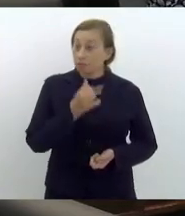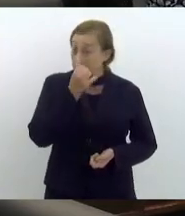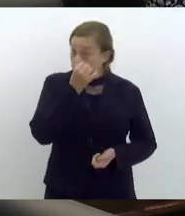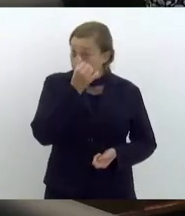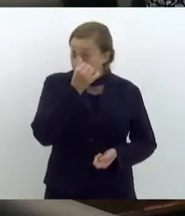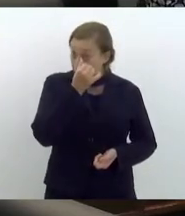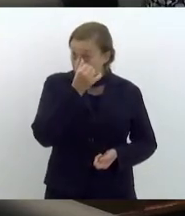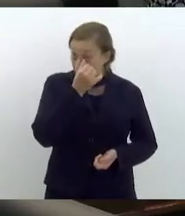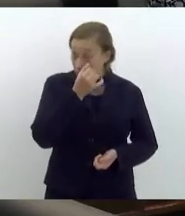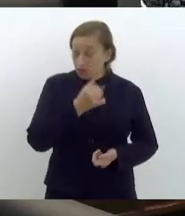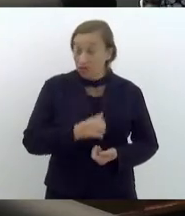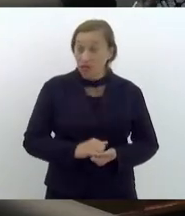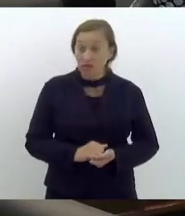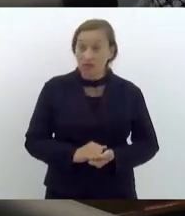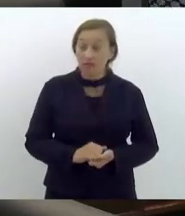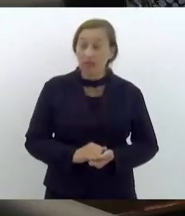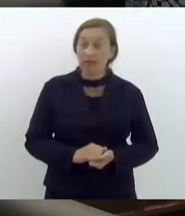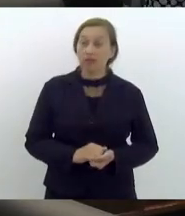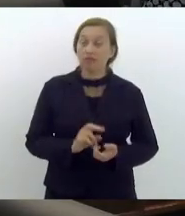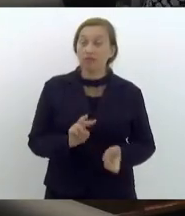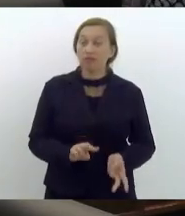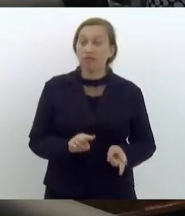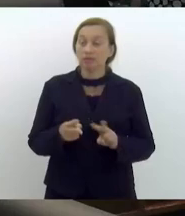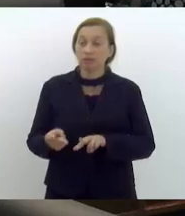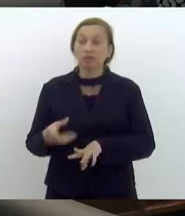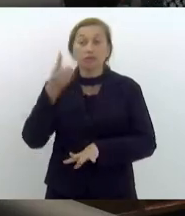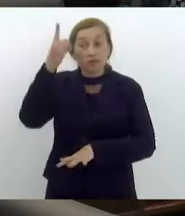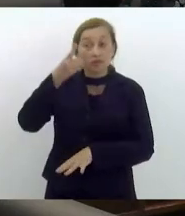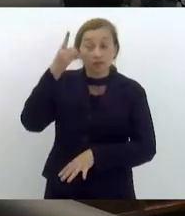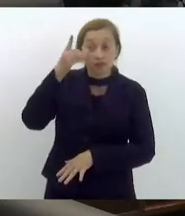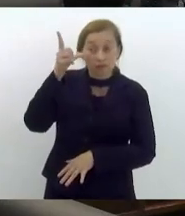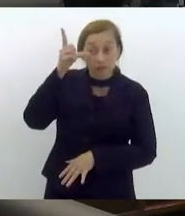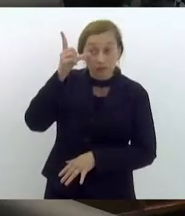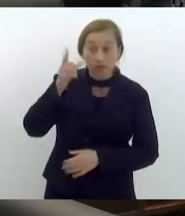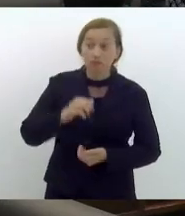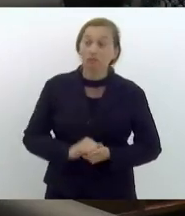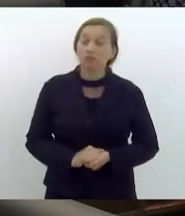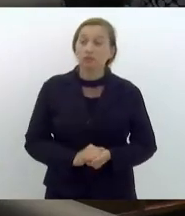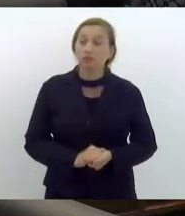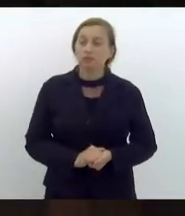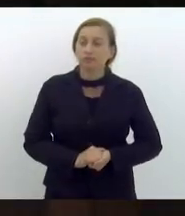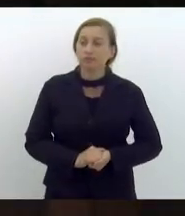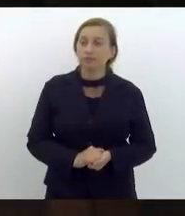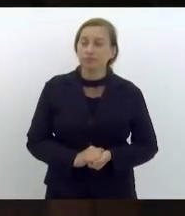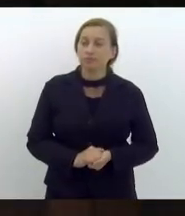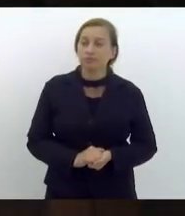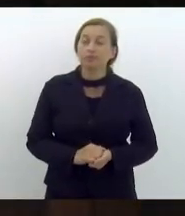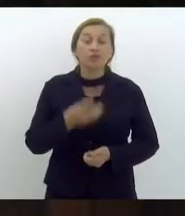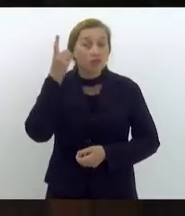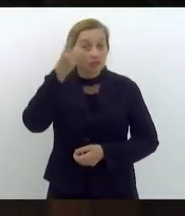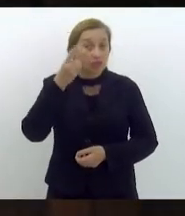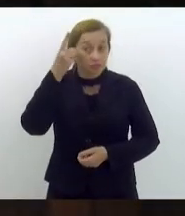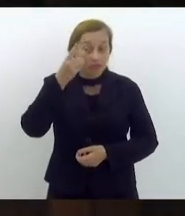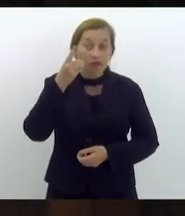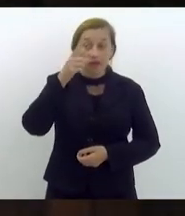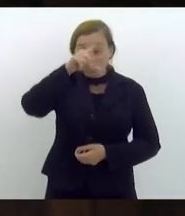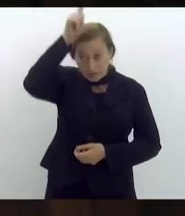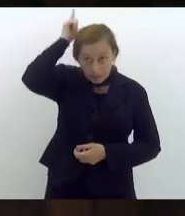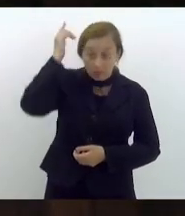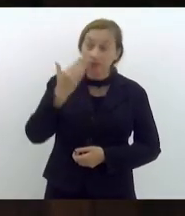Então as bancadas já estão caminhando Deputado Luciano Deputado é o Deputado Luiz Paulo me pediu